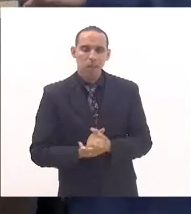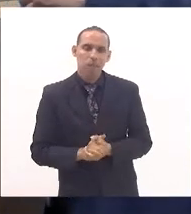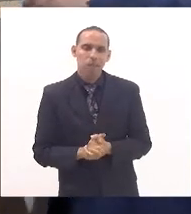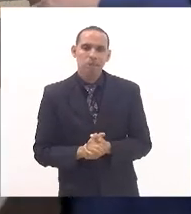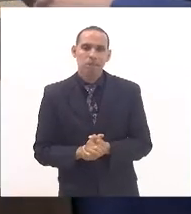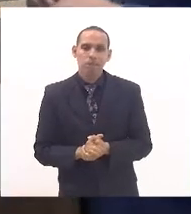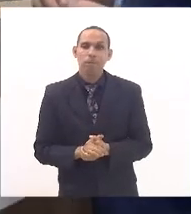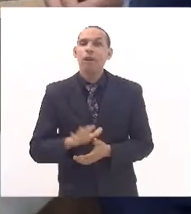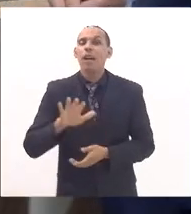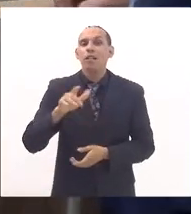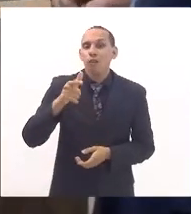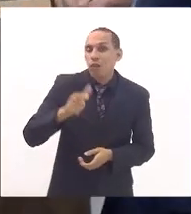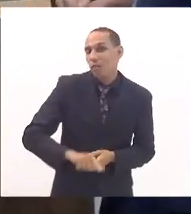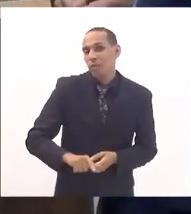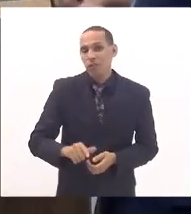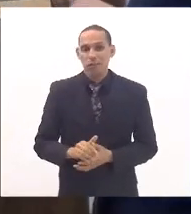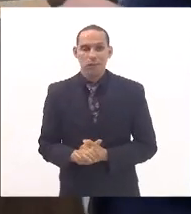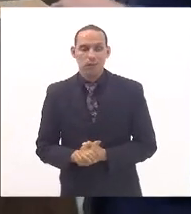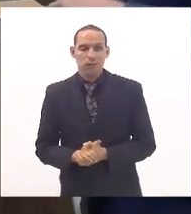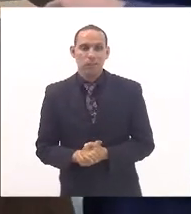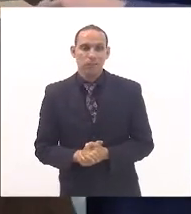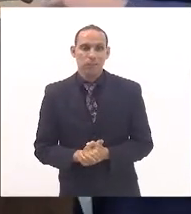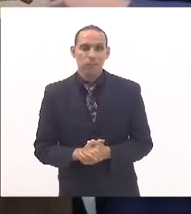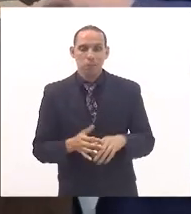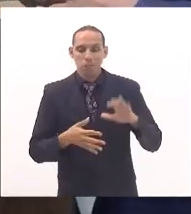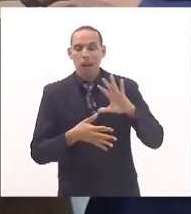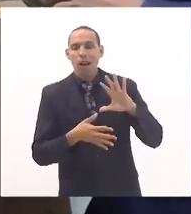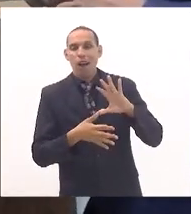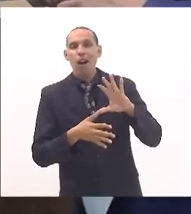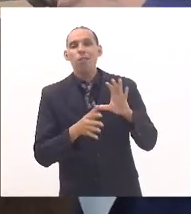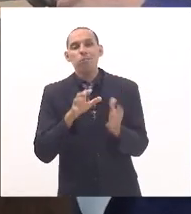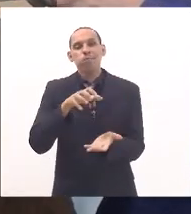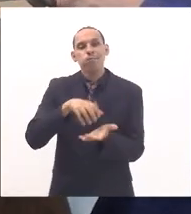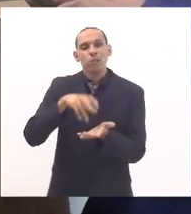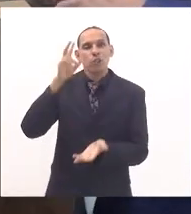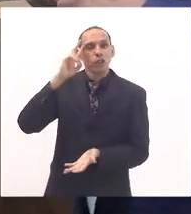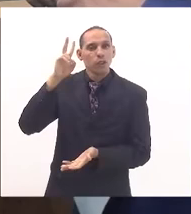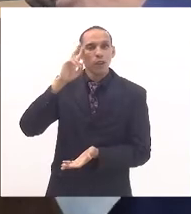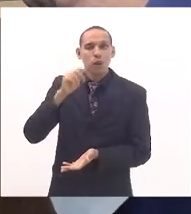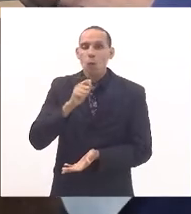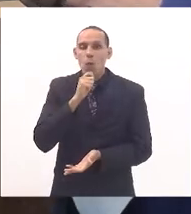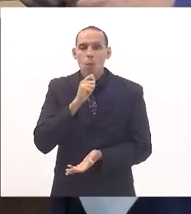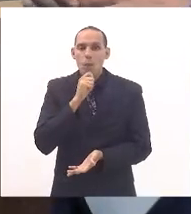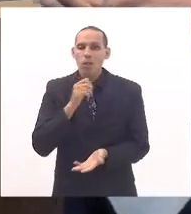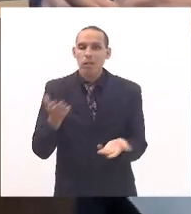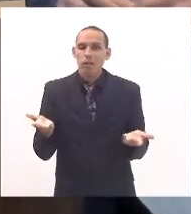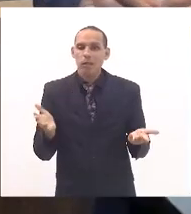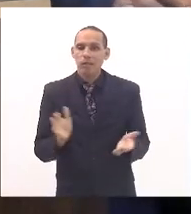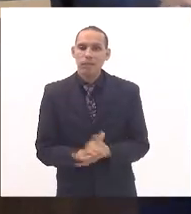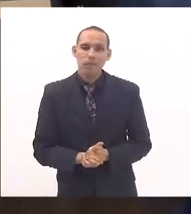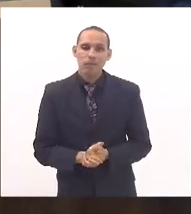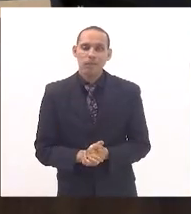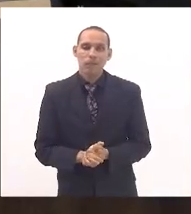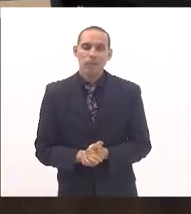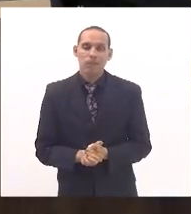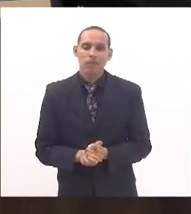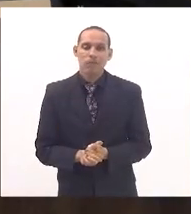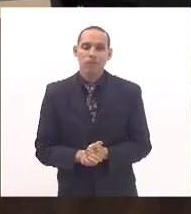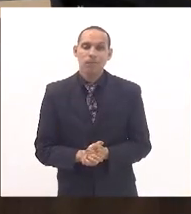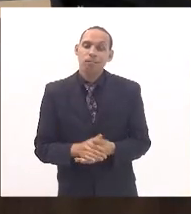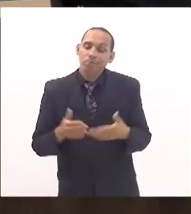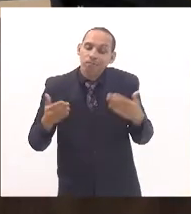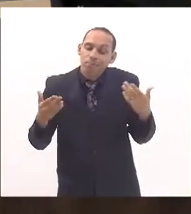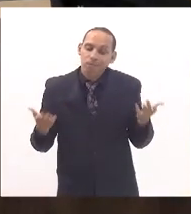E, novamente, o mapa do centro histórico não apareceu. Mas,